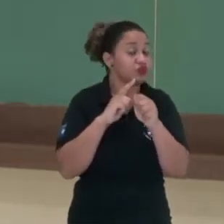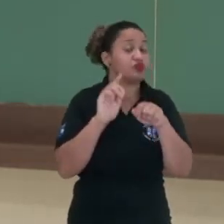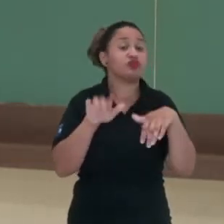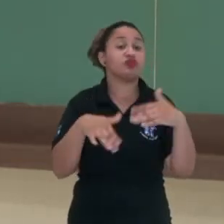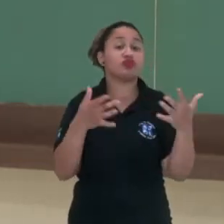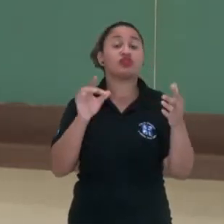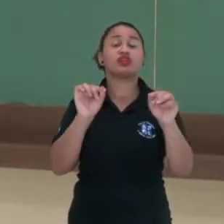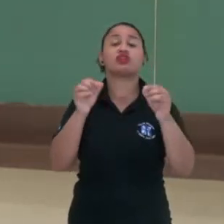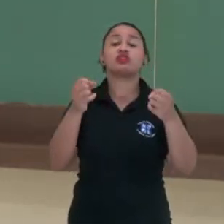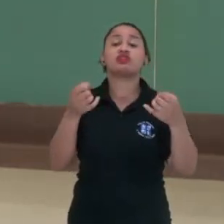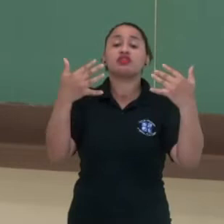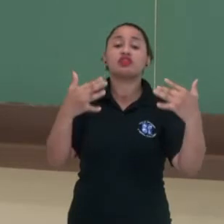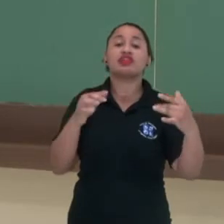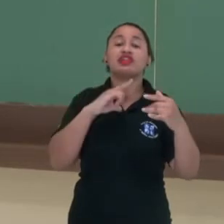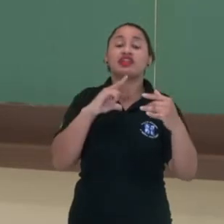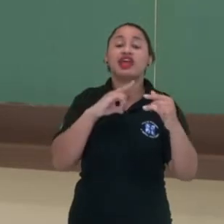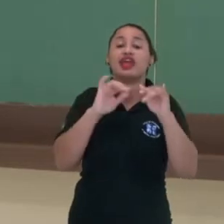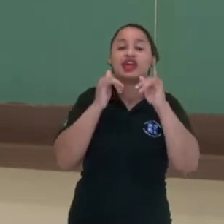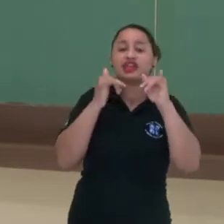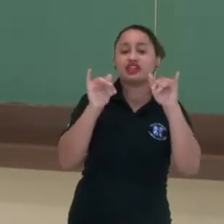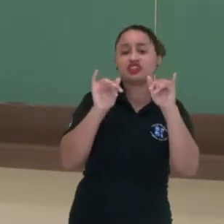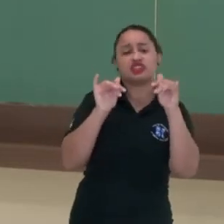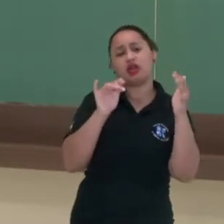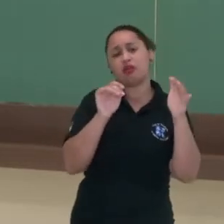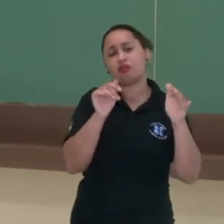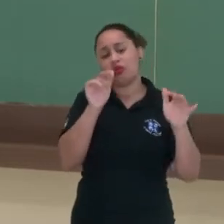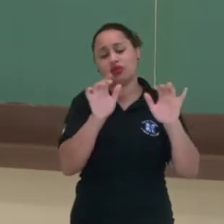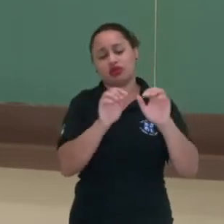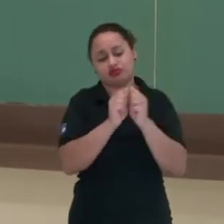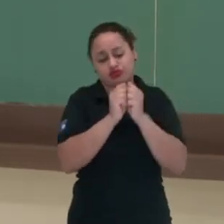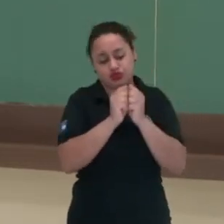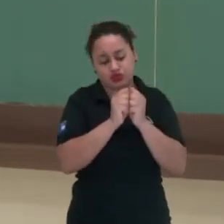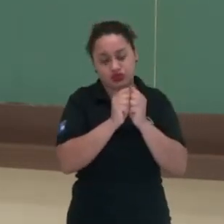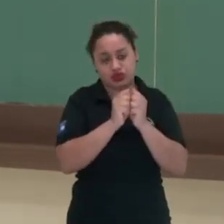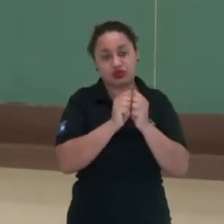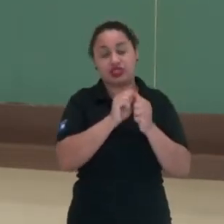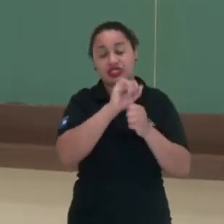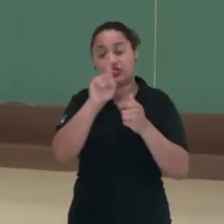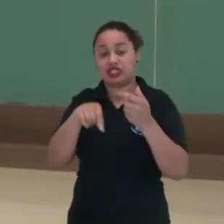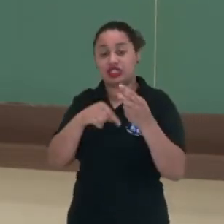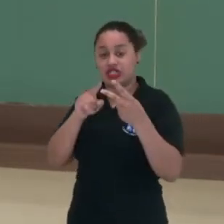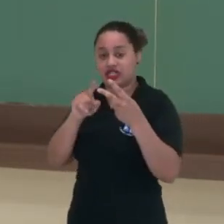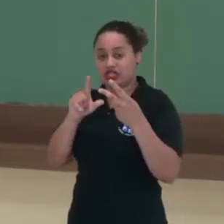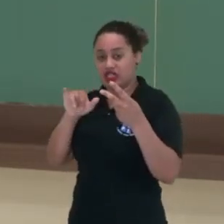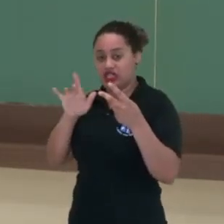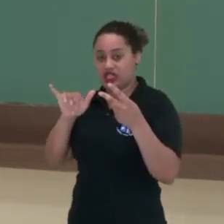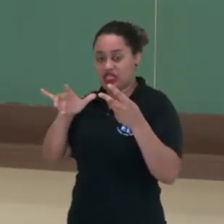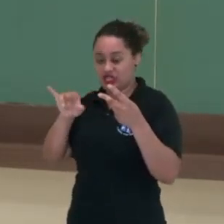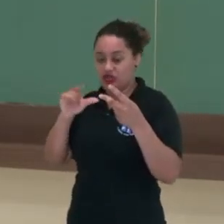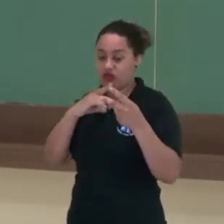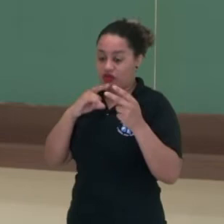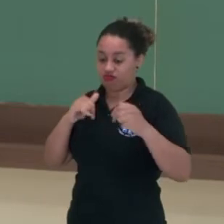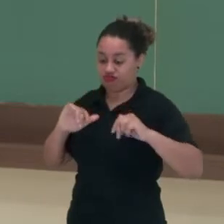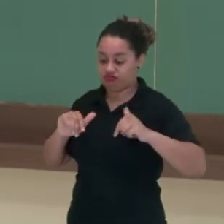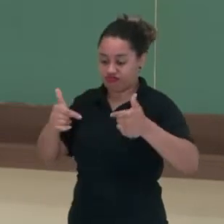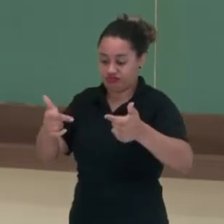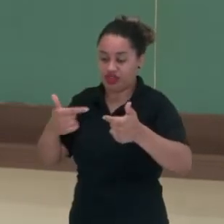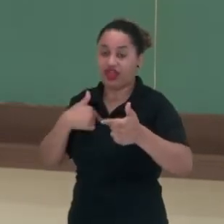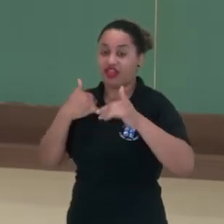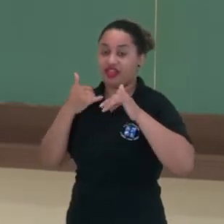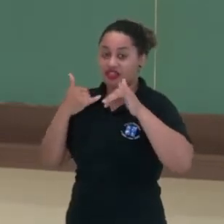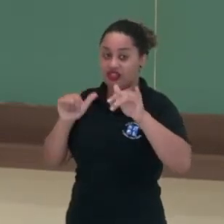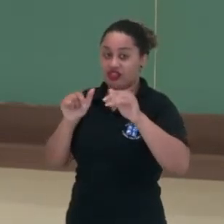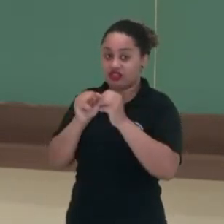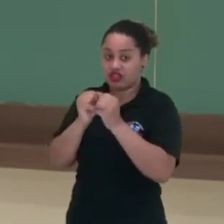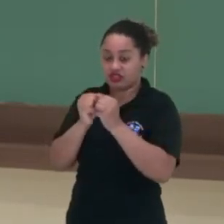gente diz que elas têm pouca energia entre eles. Na substância líquida, eu dou energia para esses átomos e